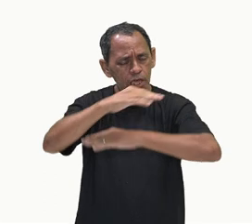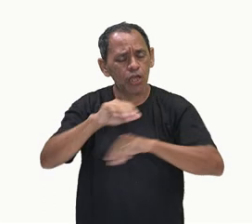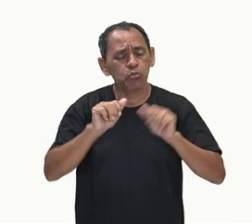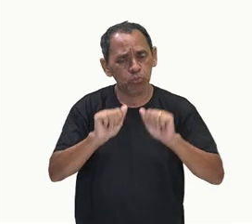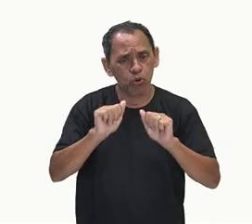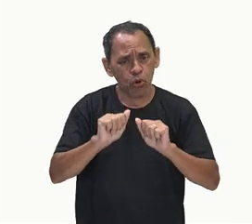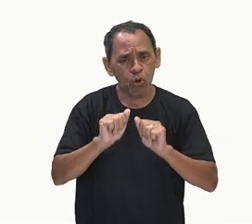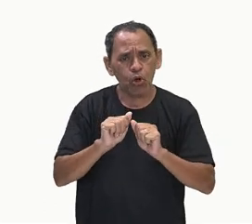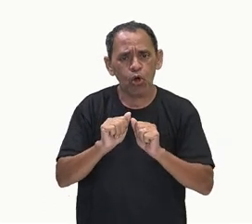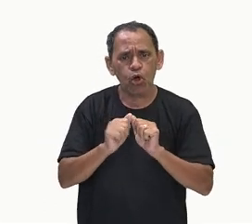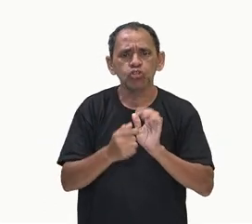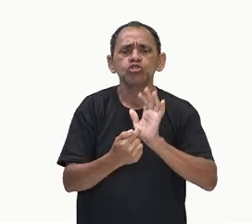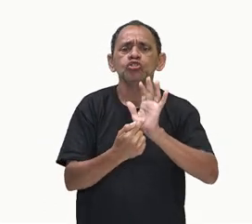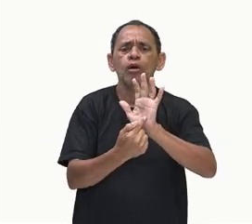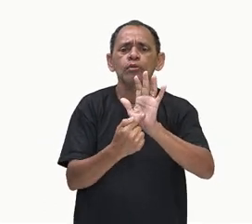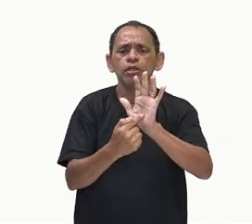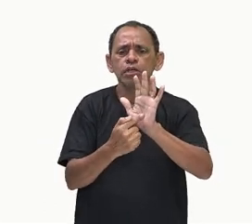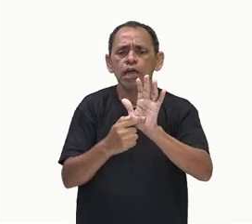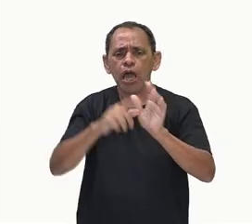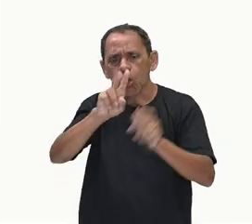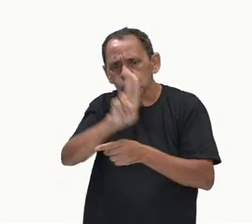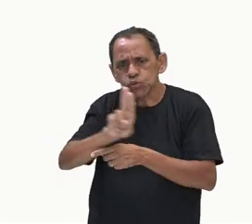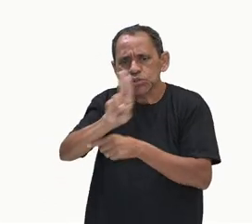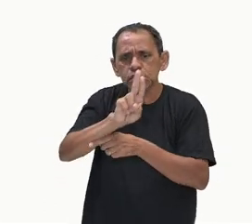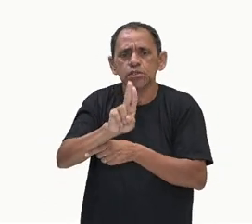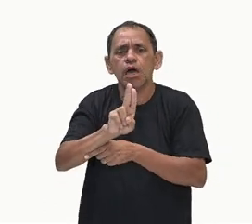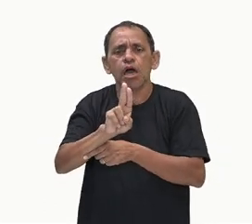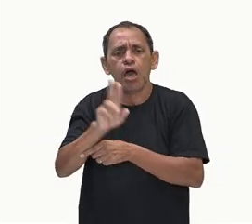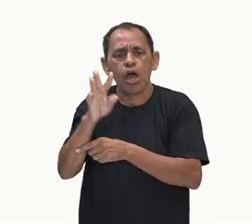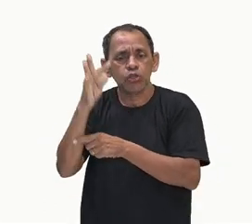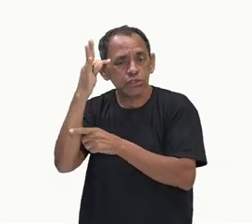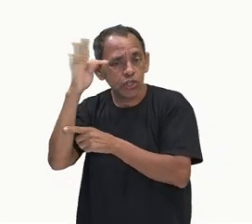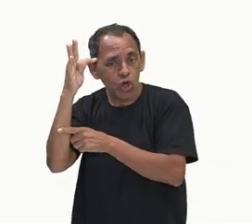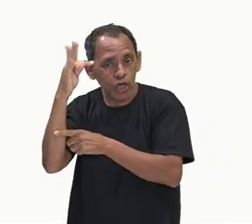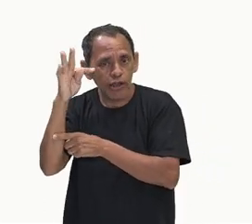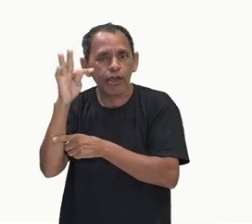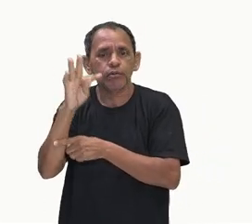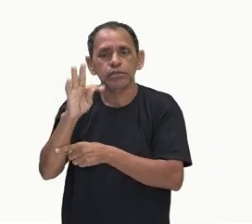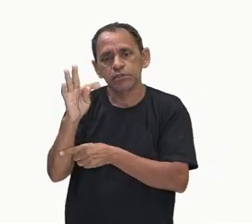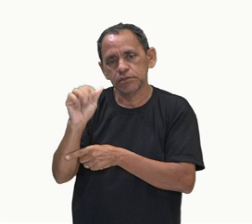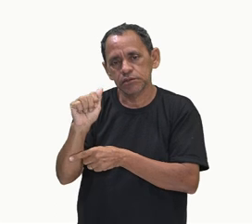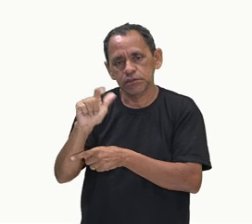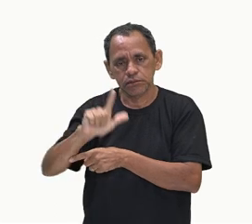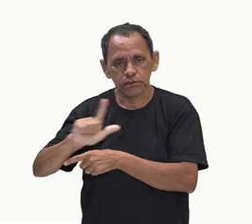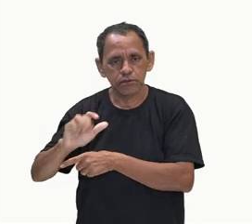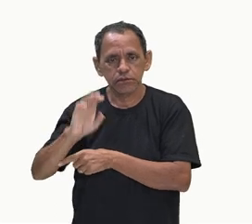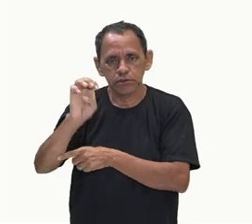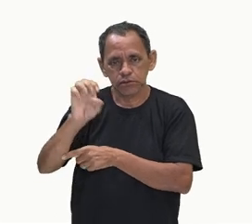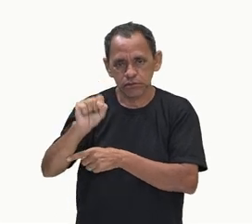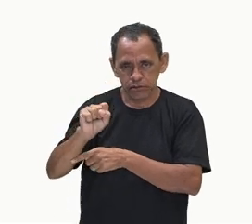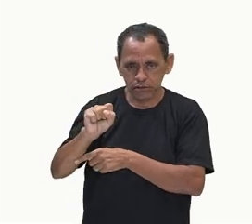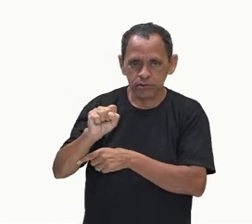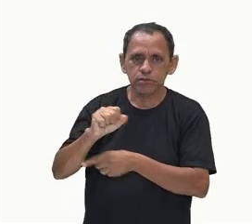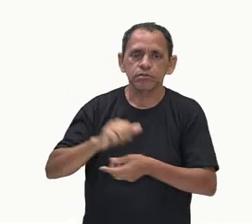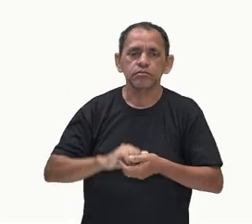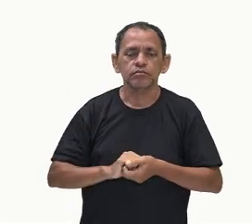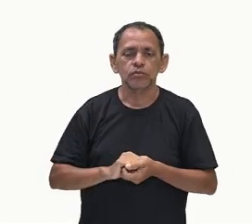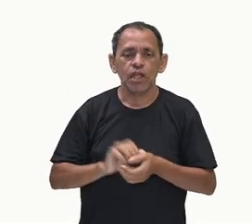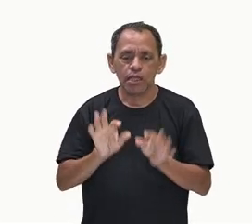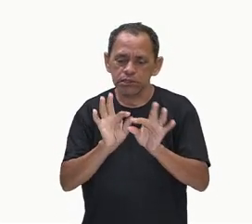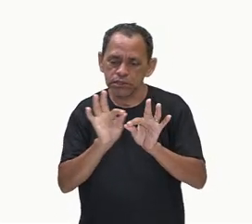Tales por é como se a gente tivesse aqui ó as retas paralelas E